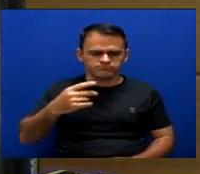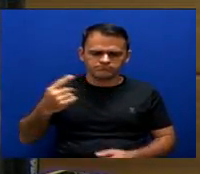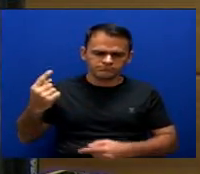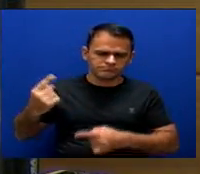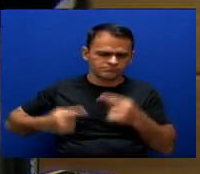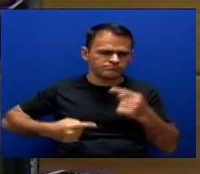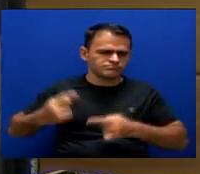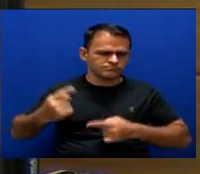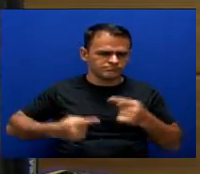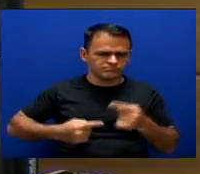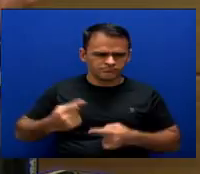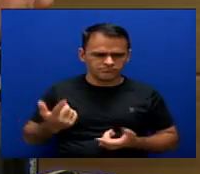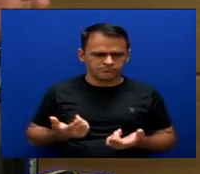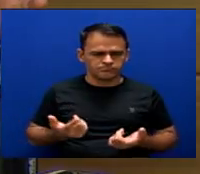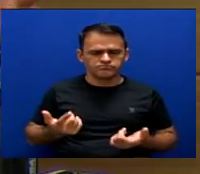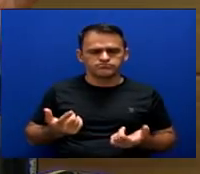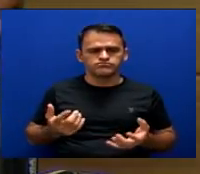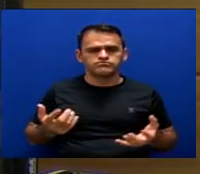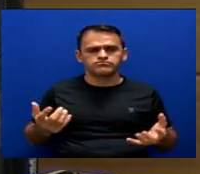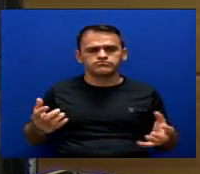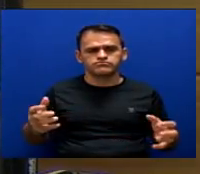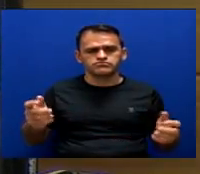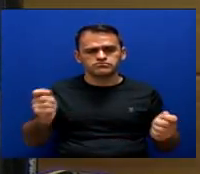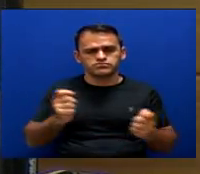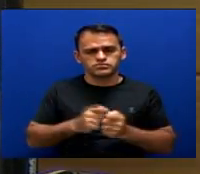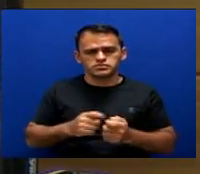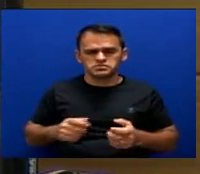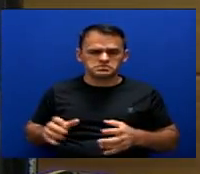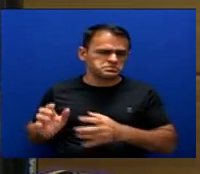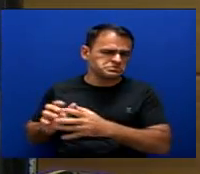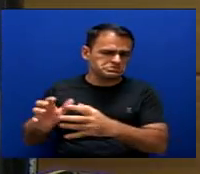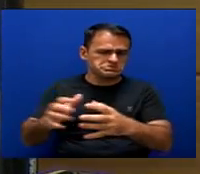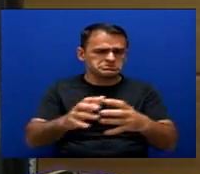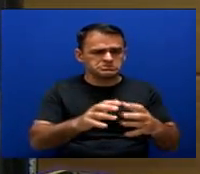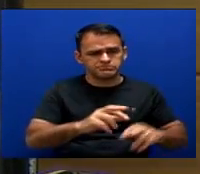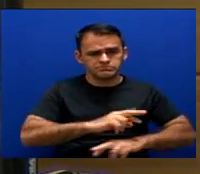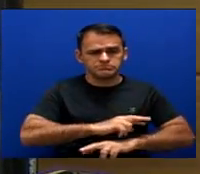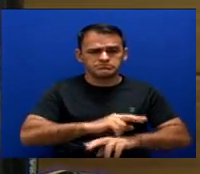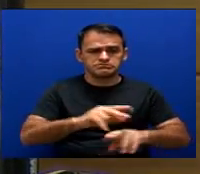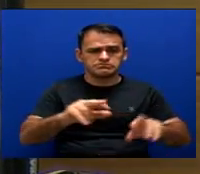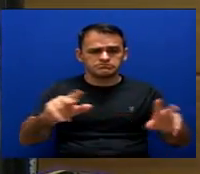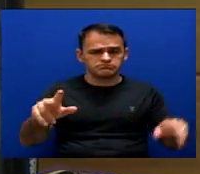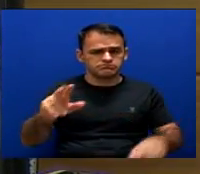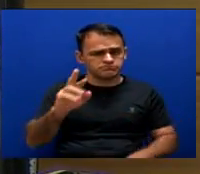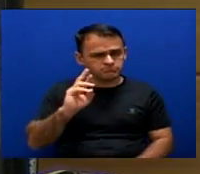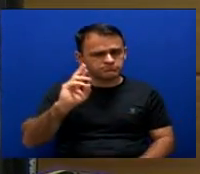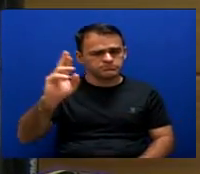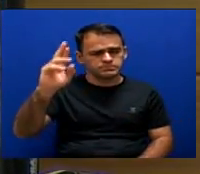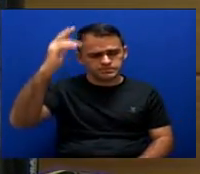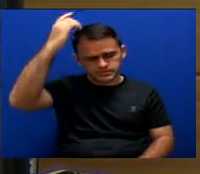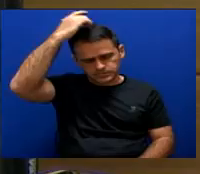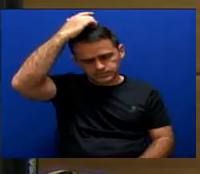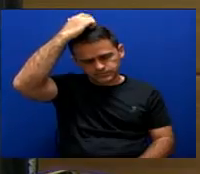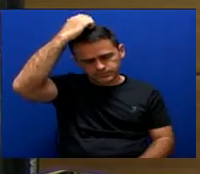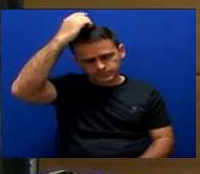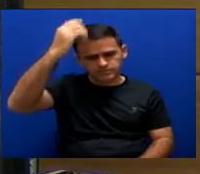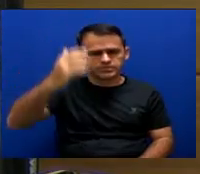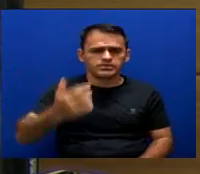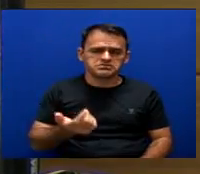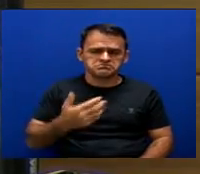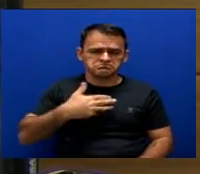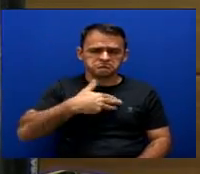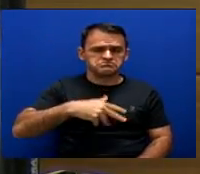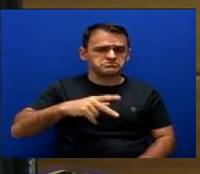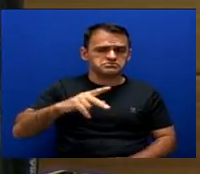interagindo com com todos os atores responsáveis né às vezes parece bom mas o